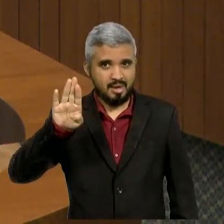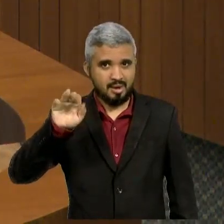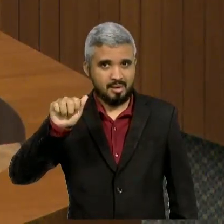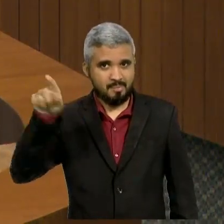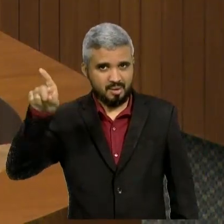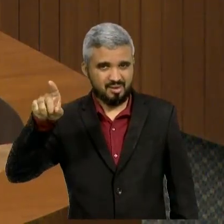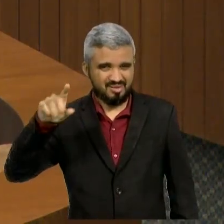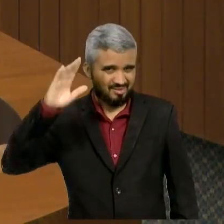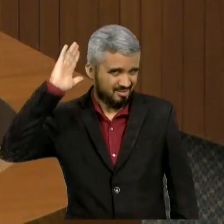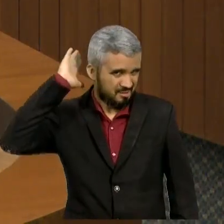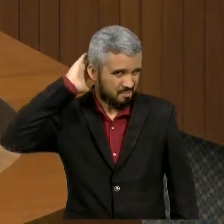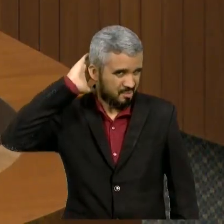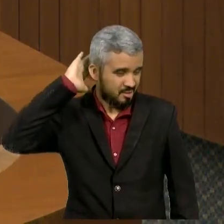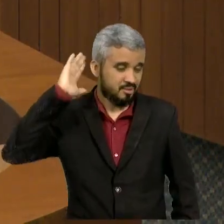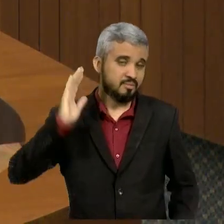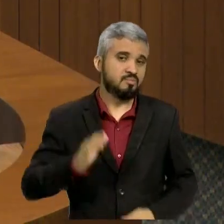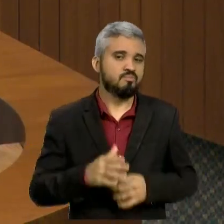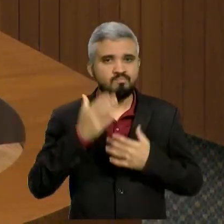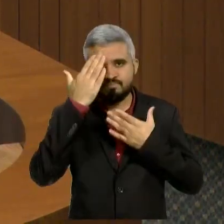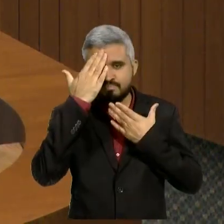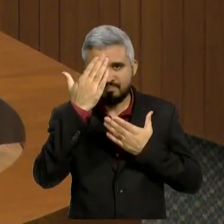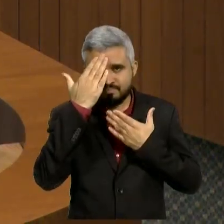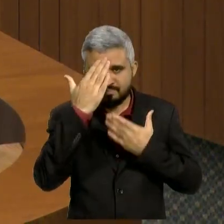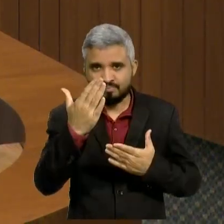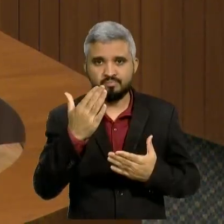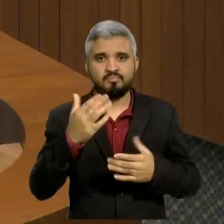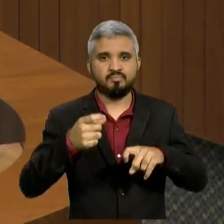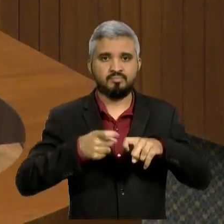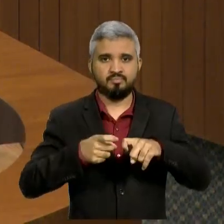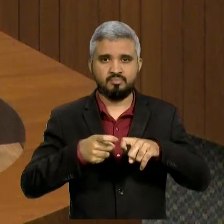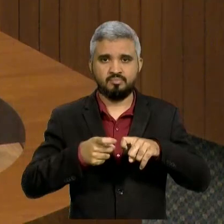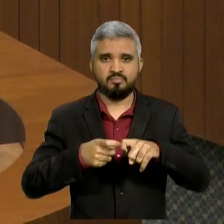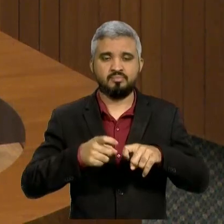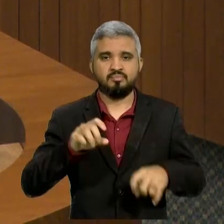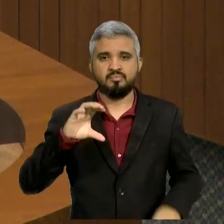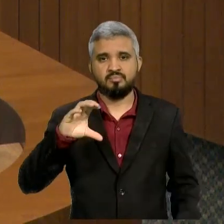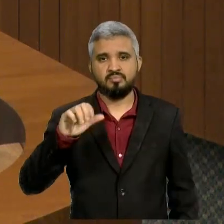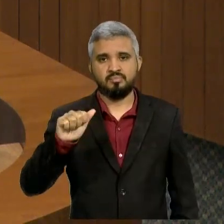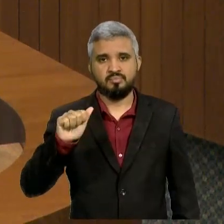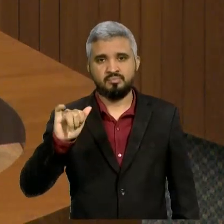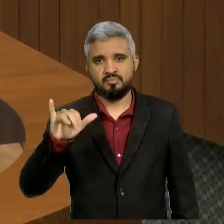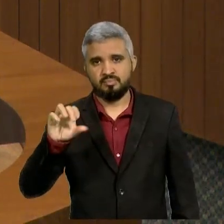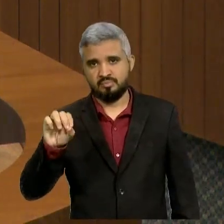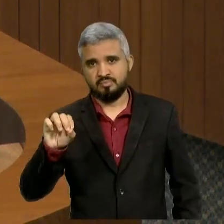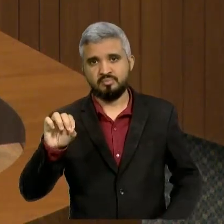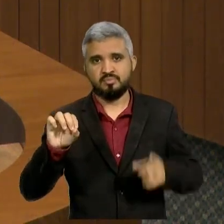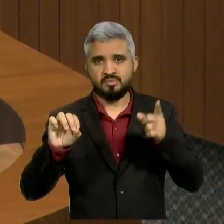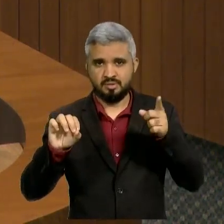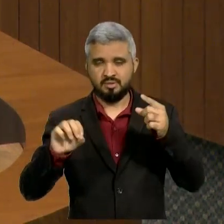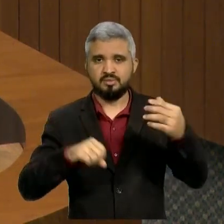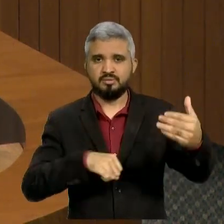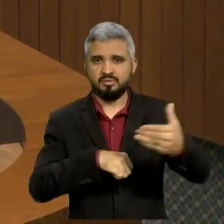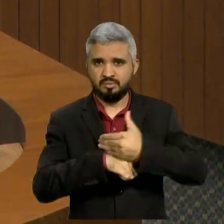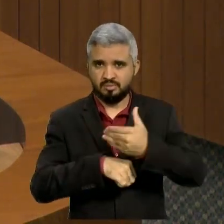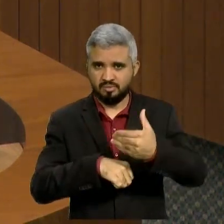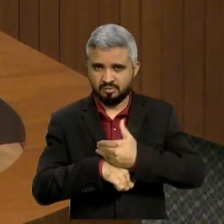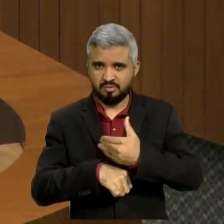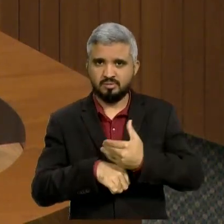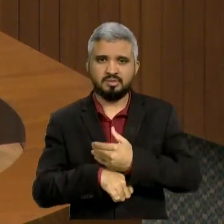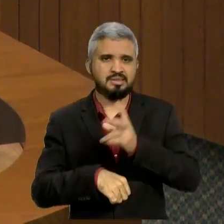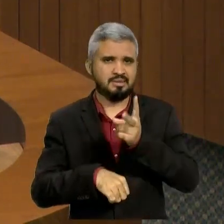dá essa contribuição também minha gratidão ao Dr Cairo que tem ido no gabinete atender os casos de infectologia quando